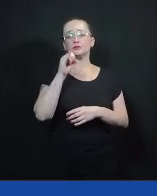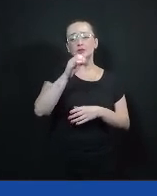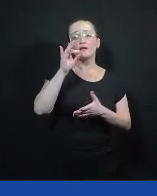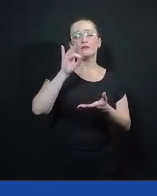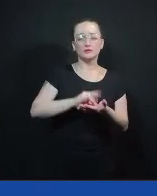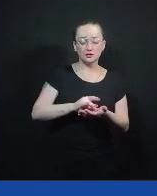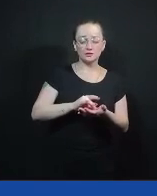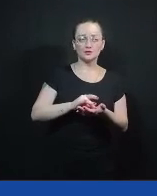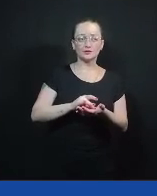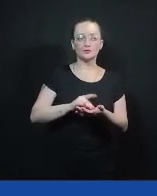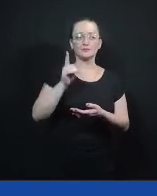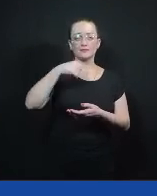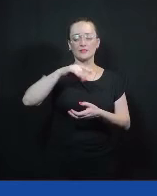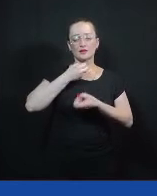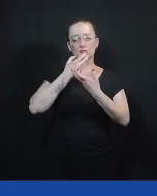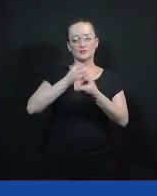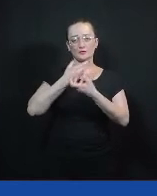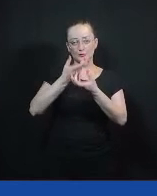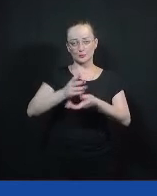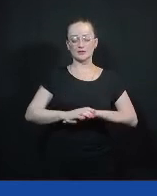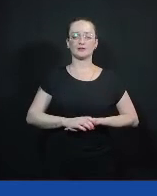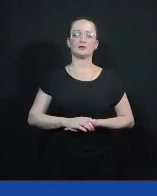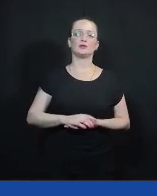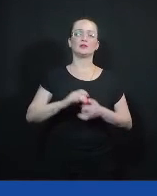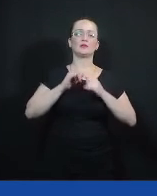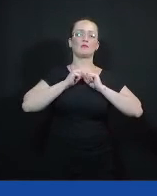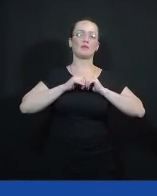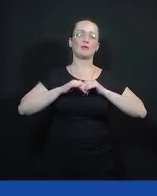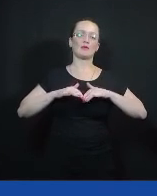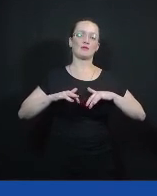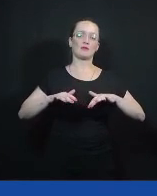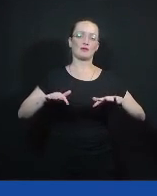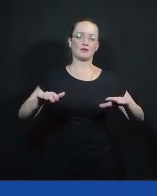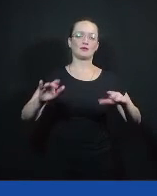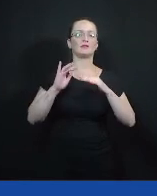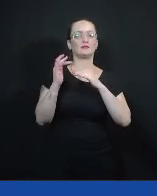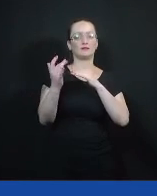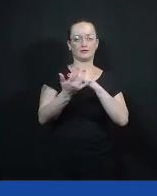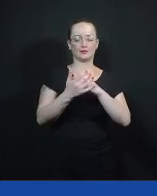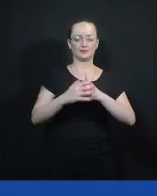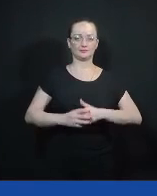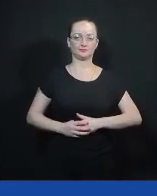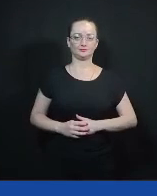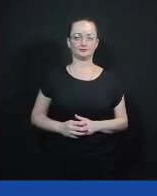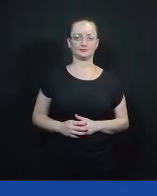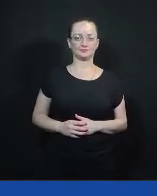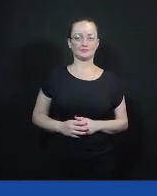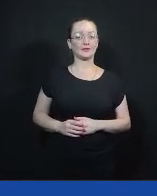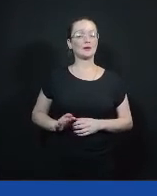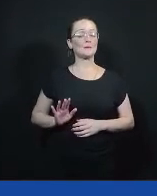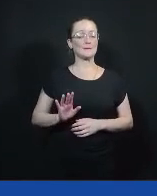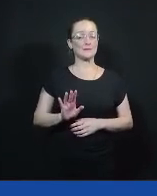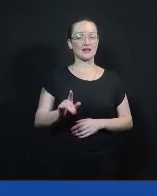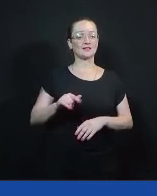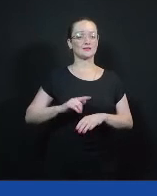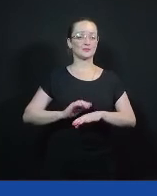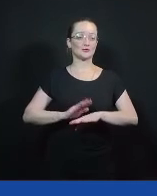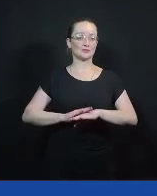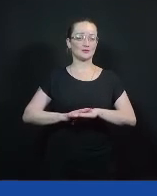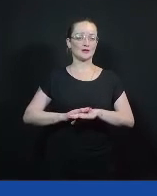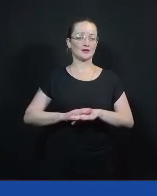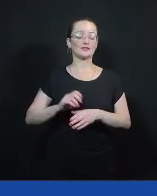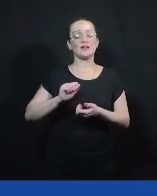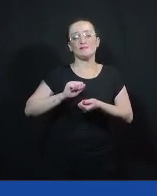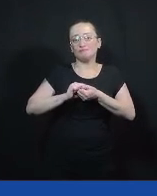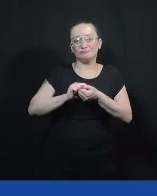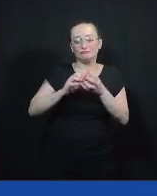que é verdadeiro nessas informações que acabam ganhando nas redes sociais. Mas isso tem sido feito, mas é um trabalho de